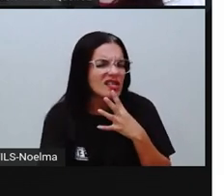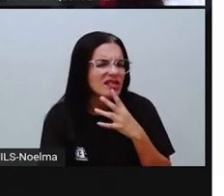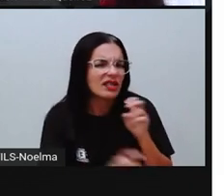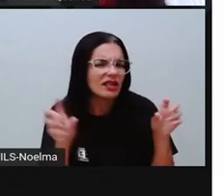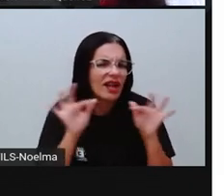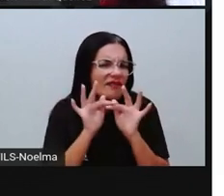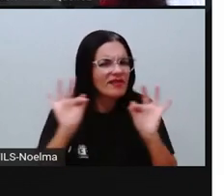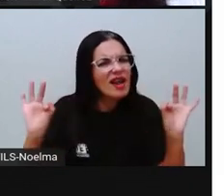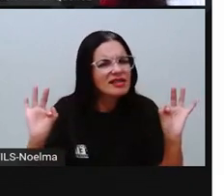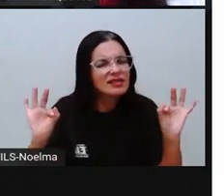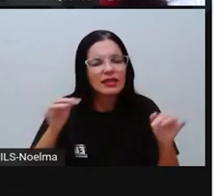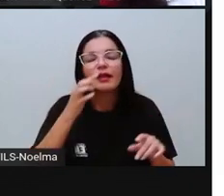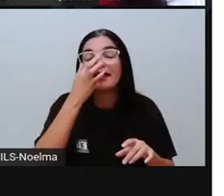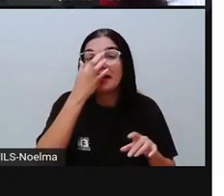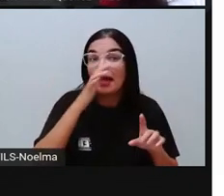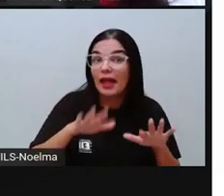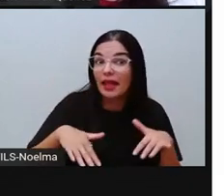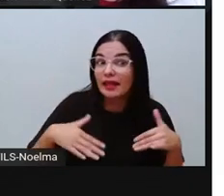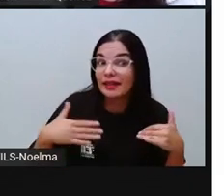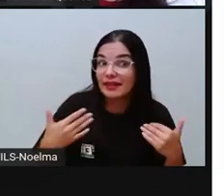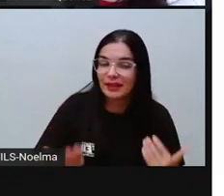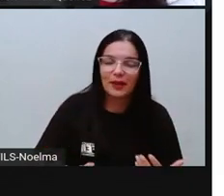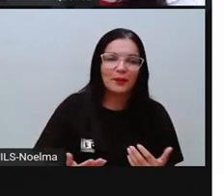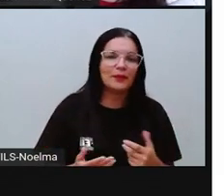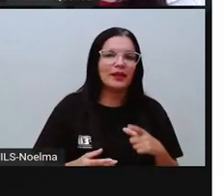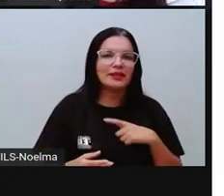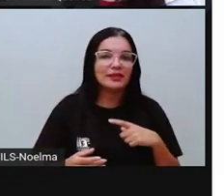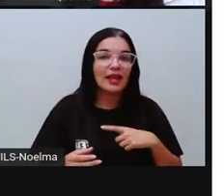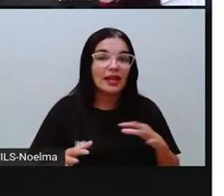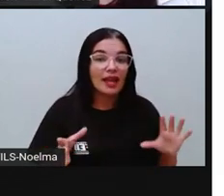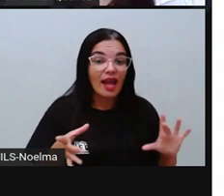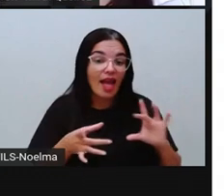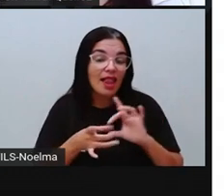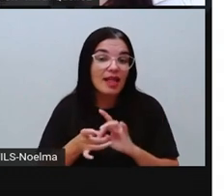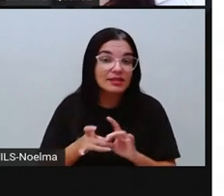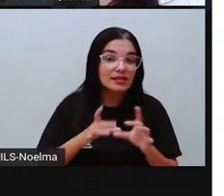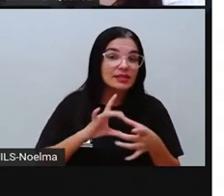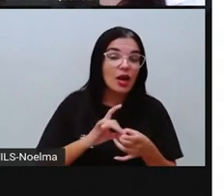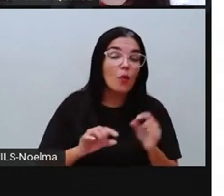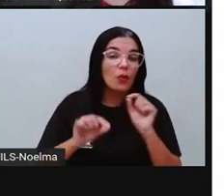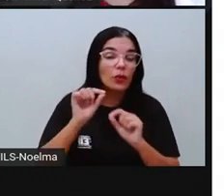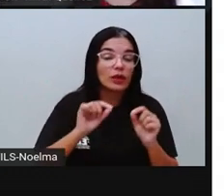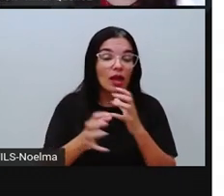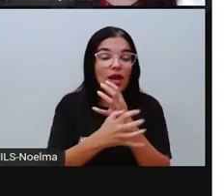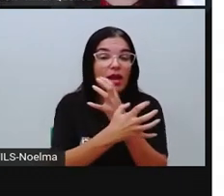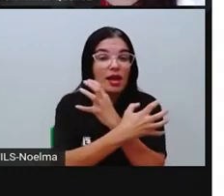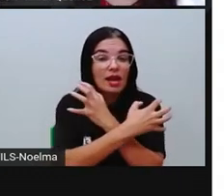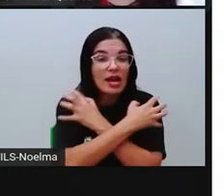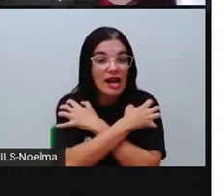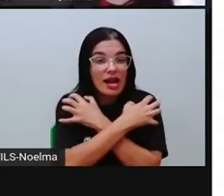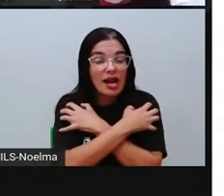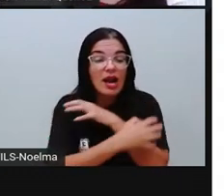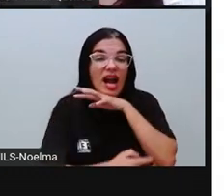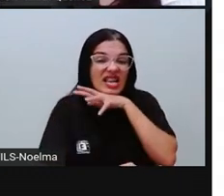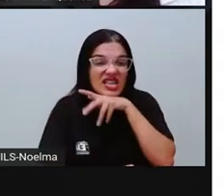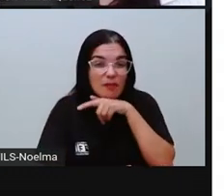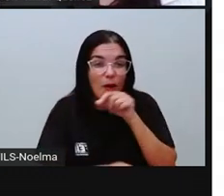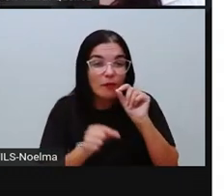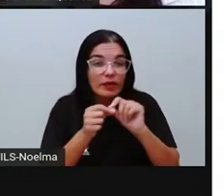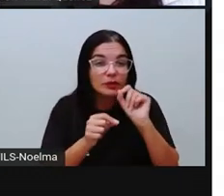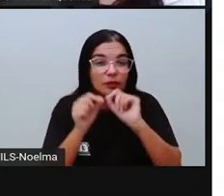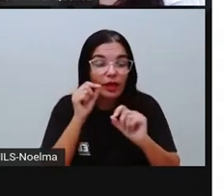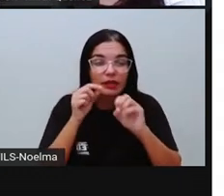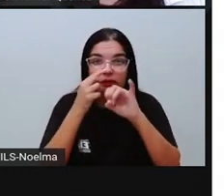é, essa expressão ela vai estar relacionada como esse animal ele ataca os seus adversários. Ou seja,